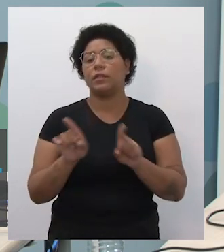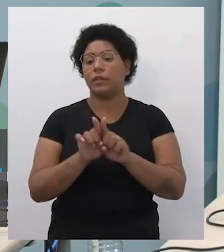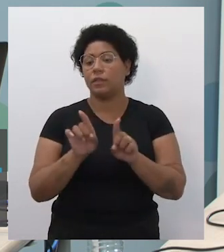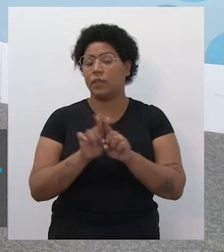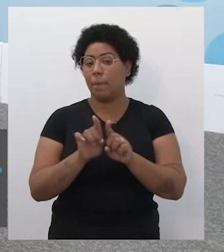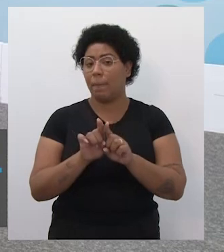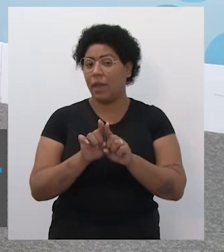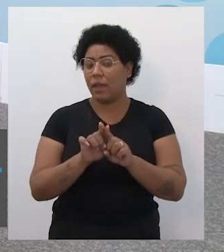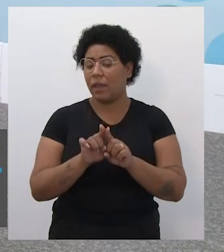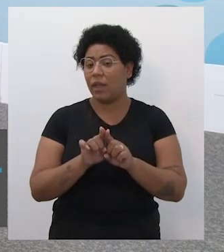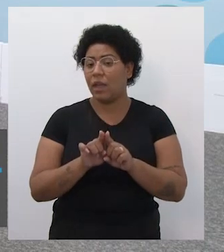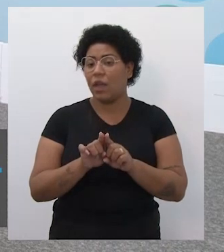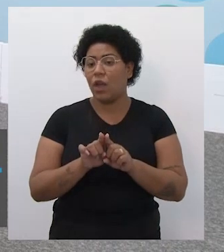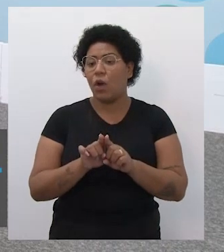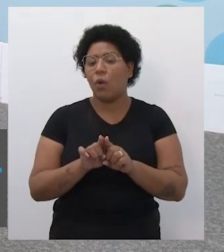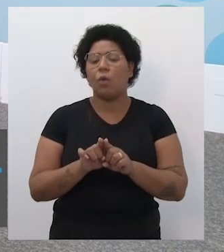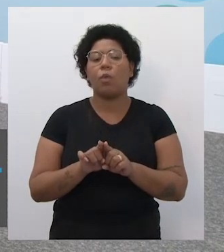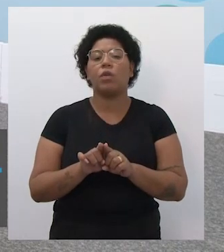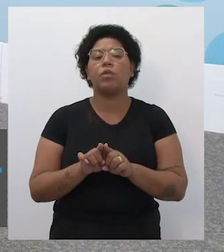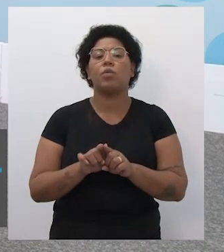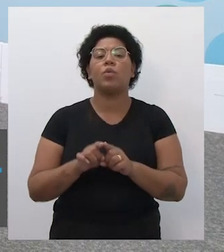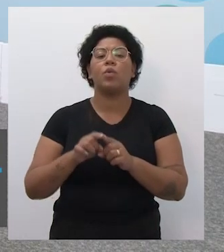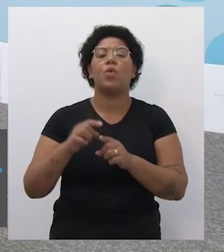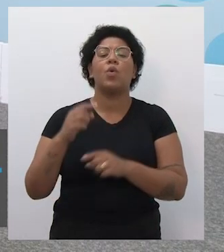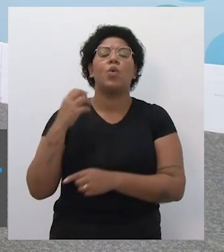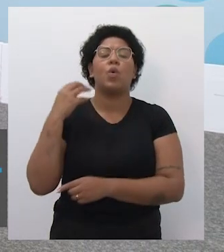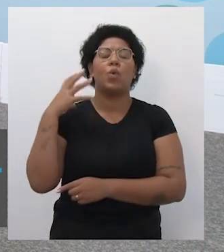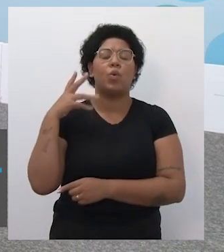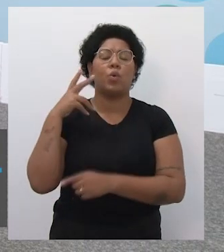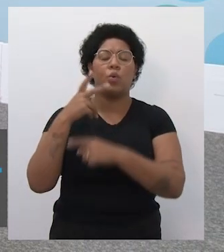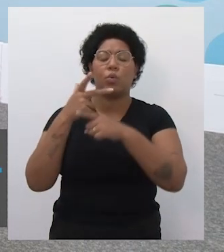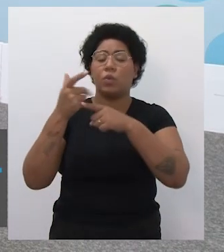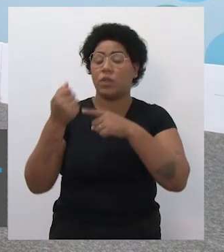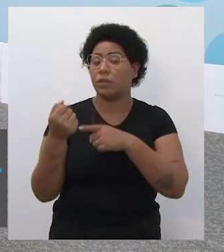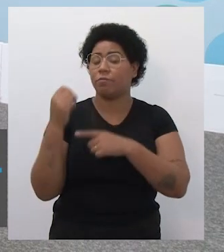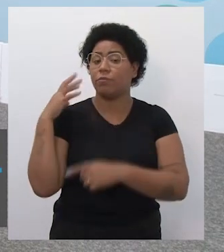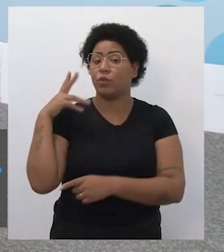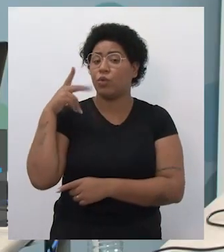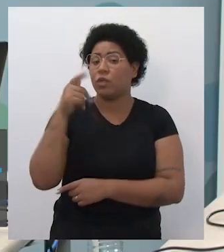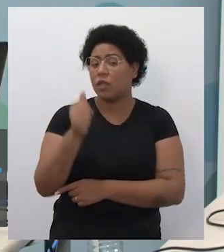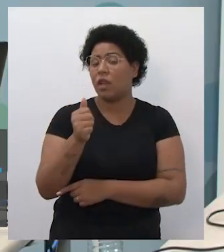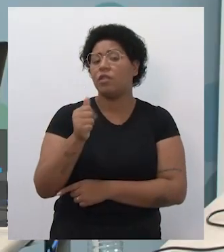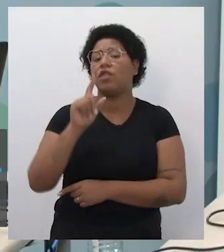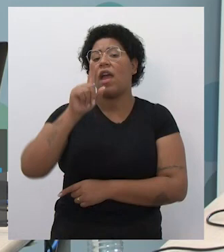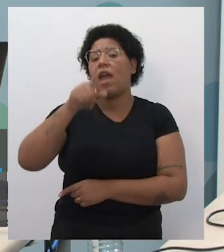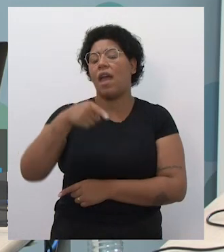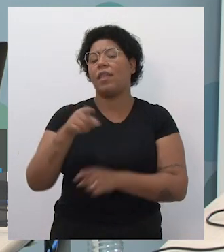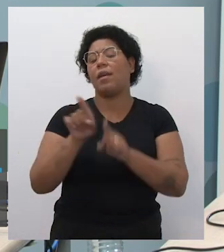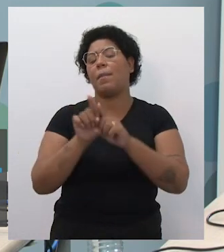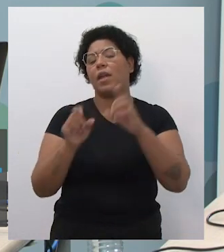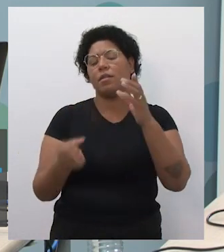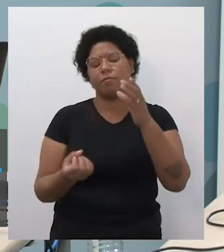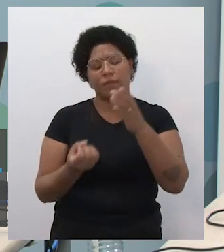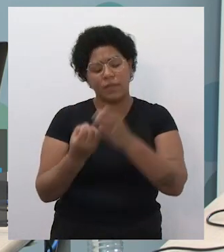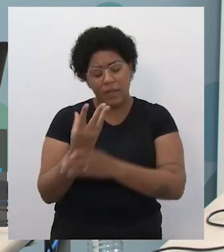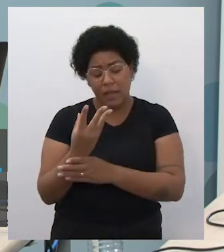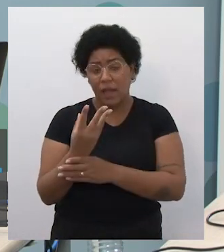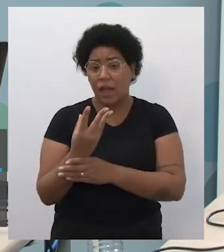do papel do docente, né? O docente ele precisa ser, sim, um curador educacional, ele